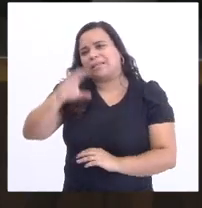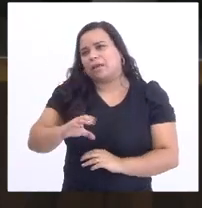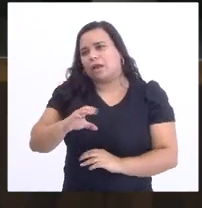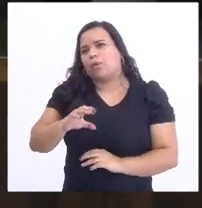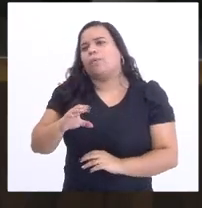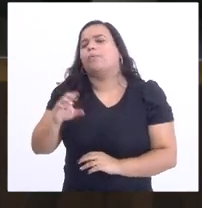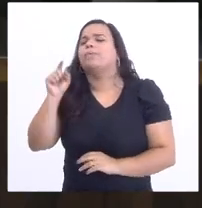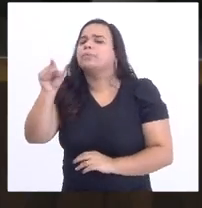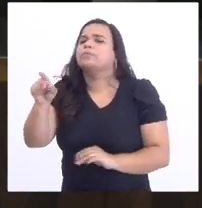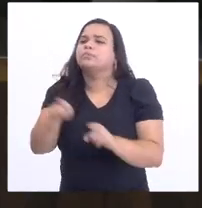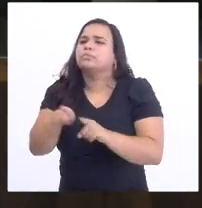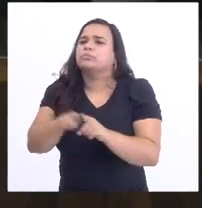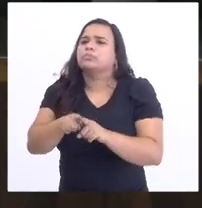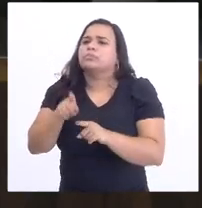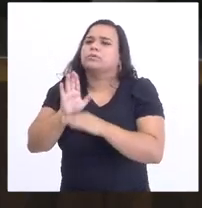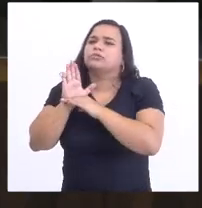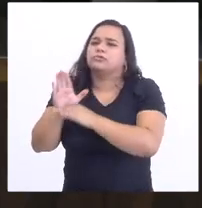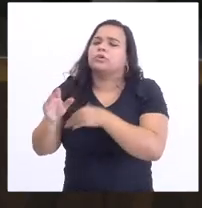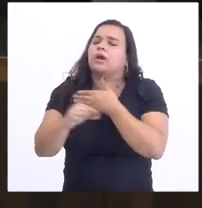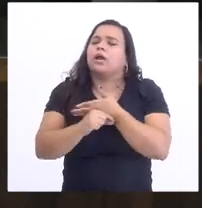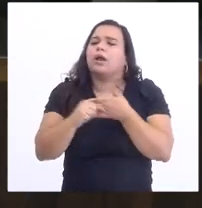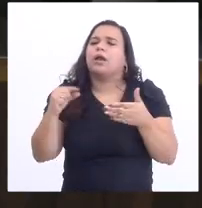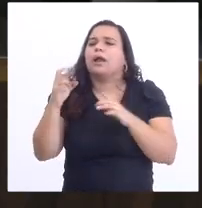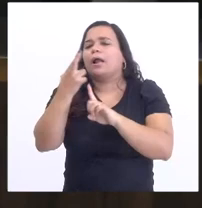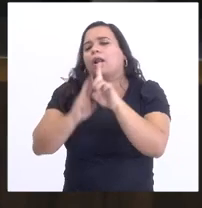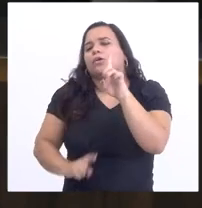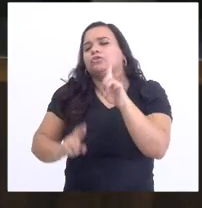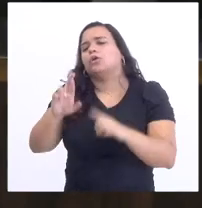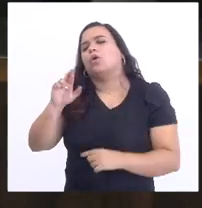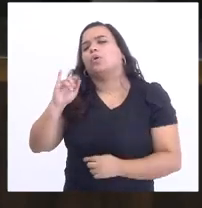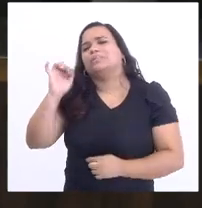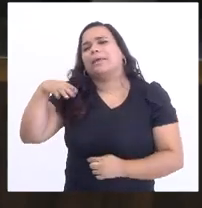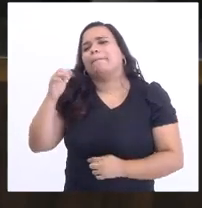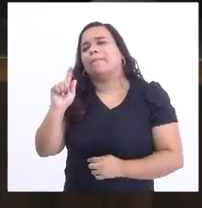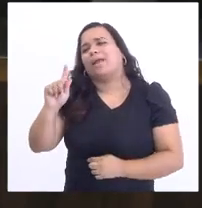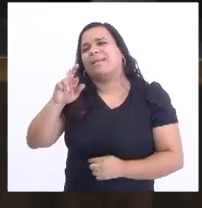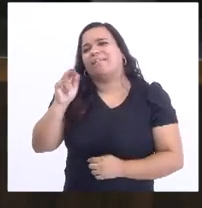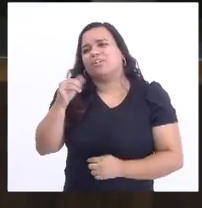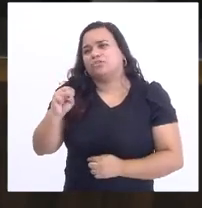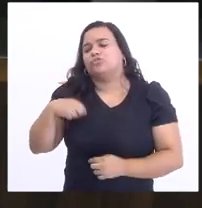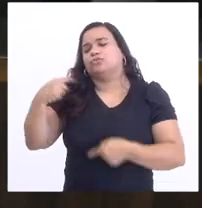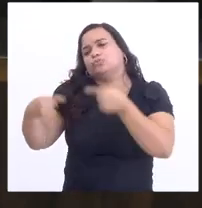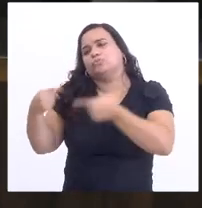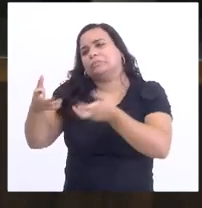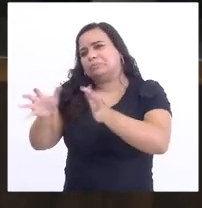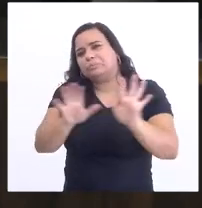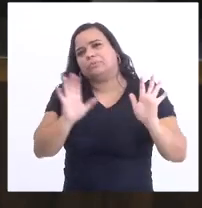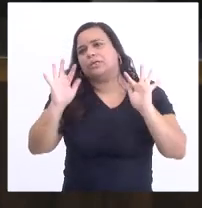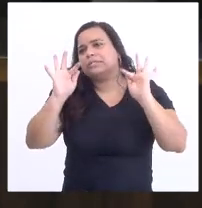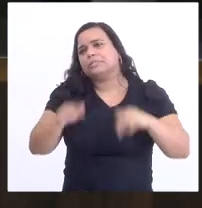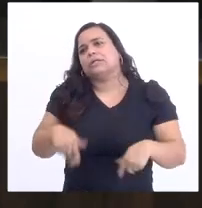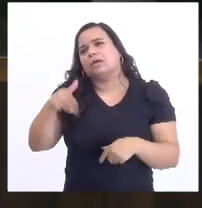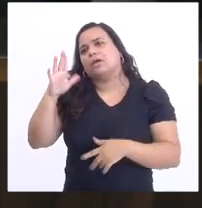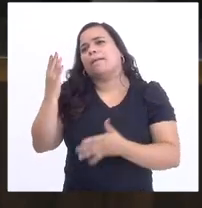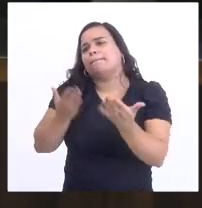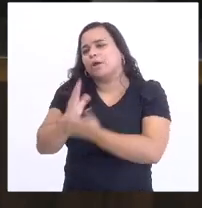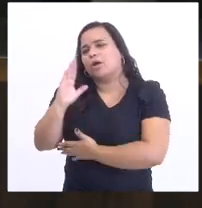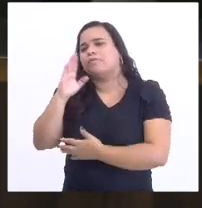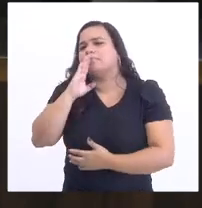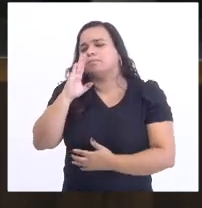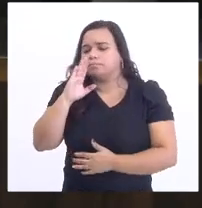Externas, favorável, relator deputado Rosenberg Reis. Em discussão, não havendo que queira discutir, encerrada a discussão, em votação, os senhores que aprovam permaneçam como